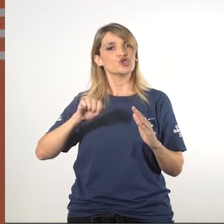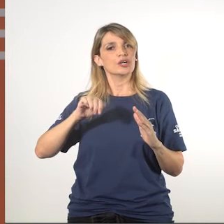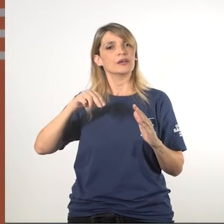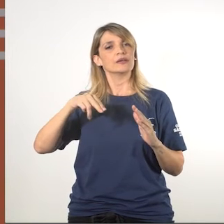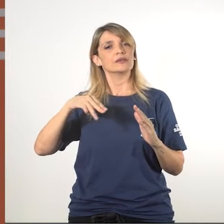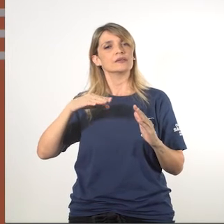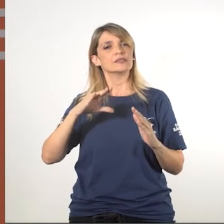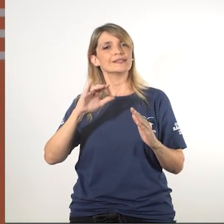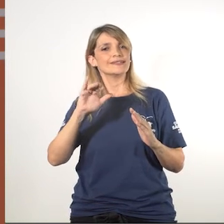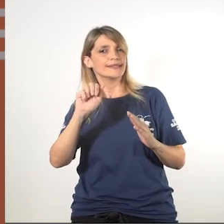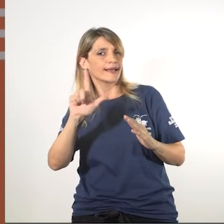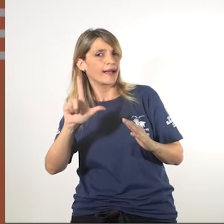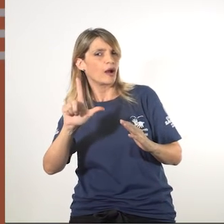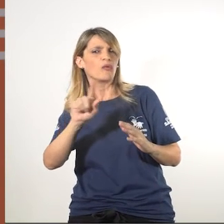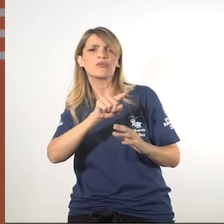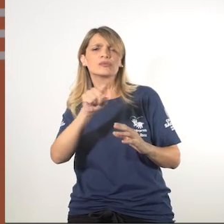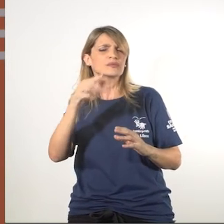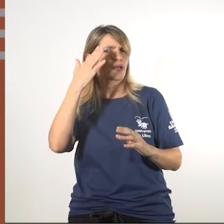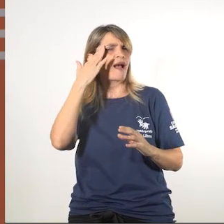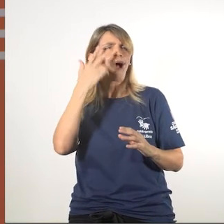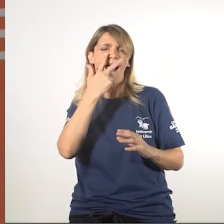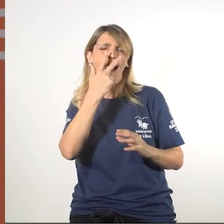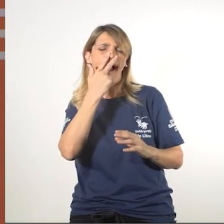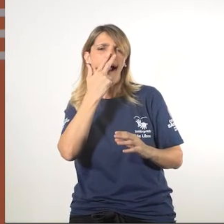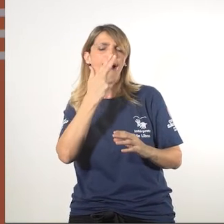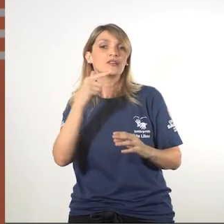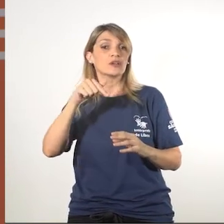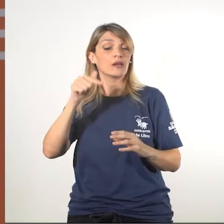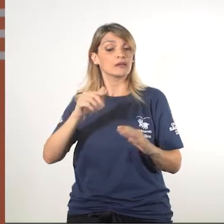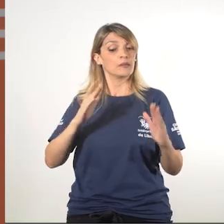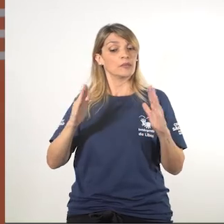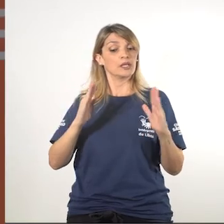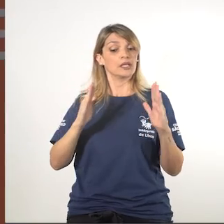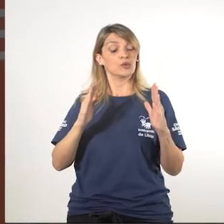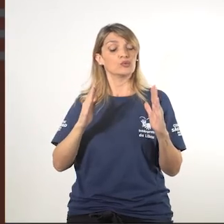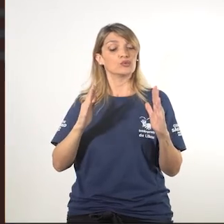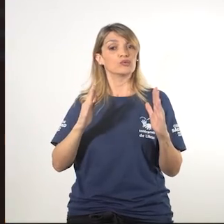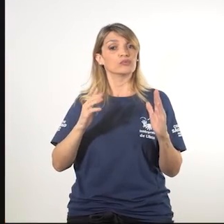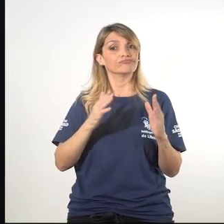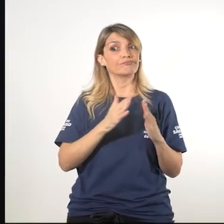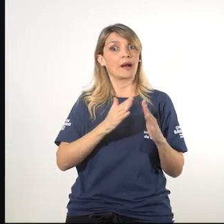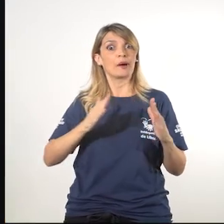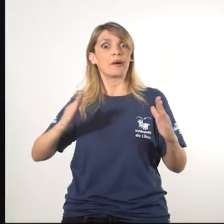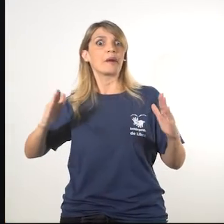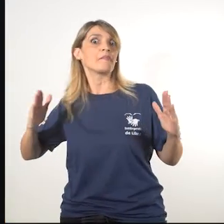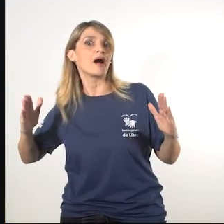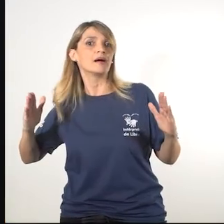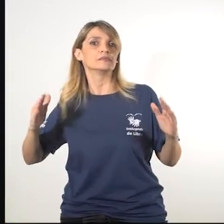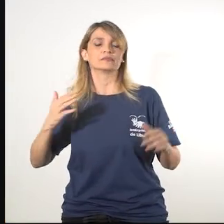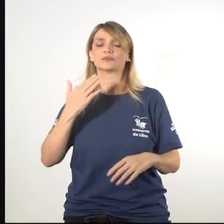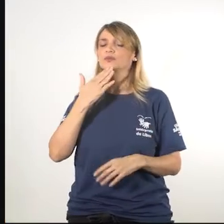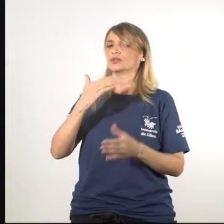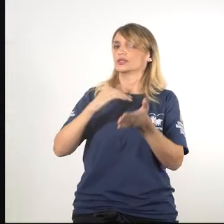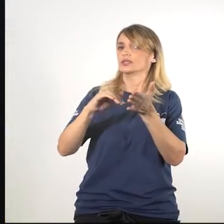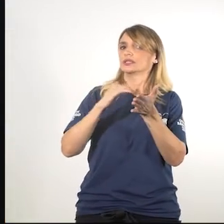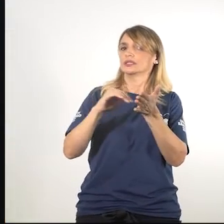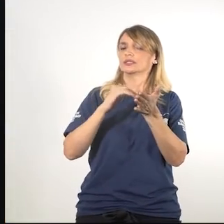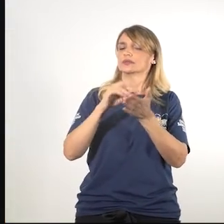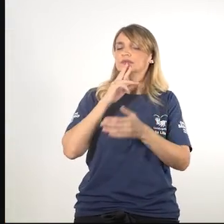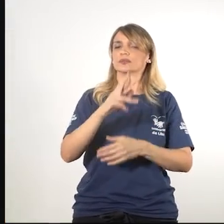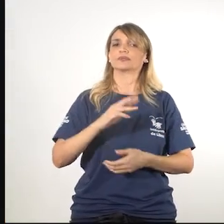vocês acreditam que essa fase emergencial pode ser prorrogada. Pedir para o secretário Edson Aparecido